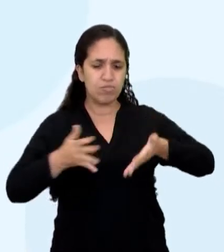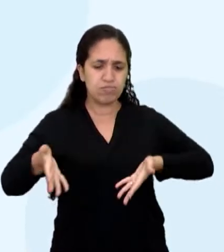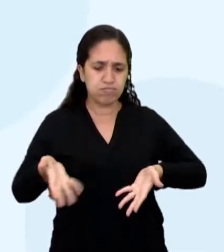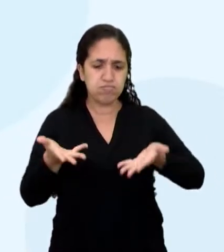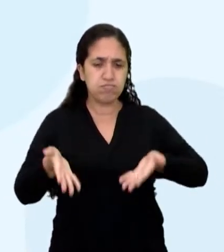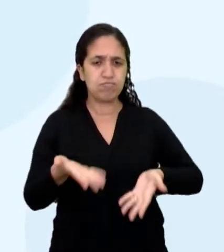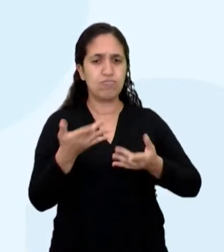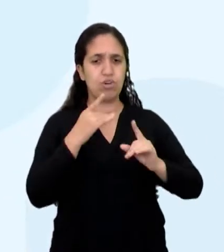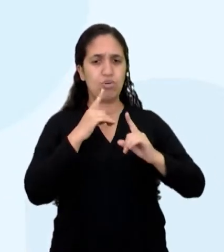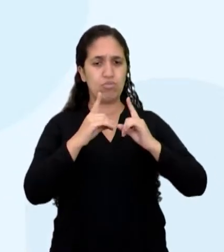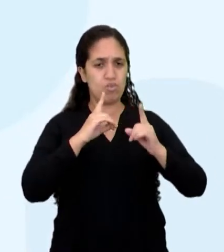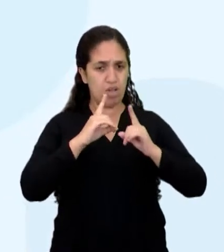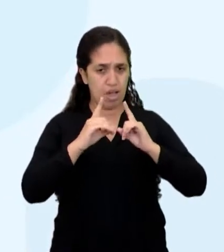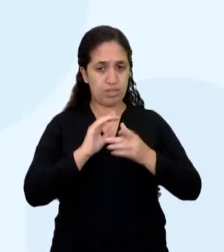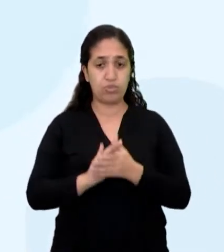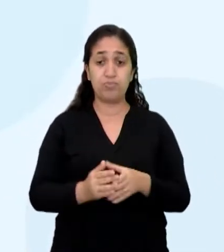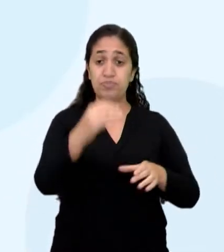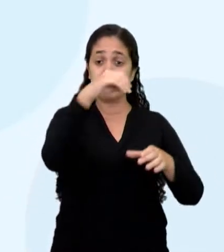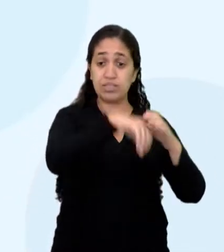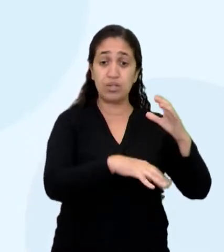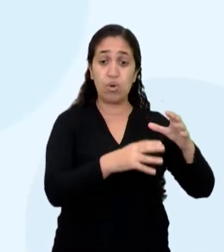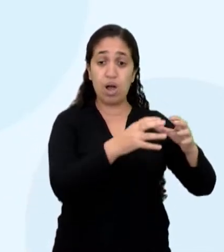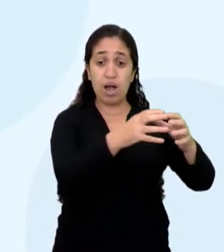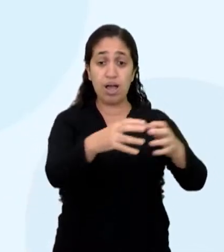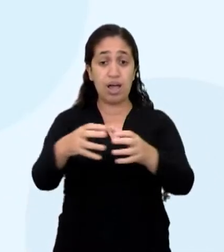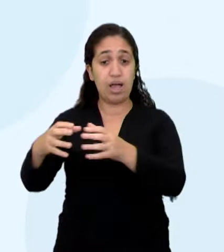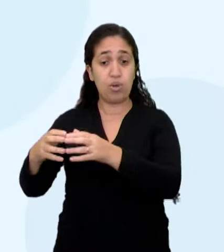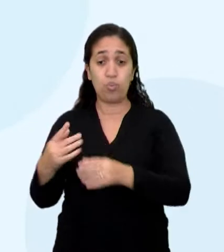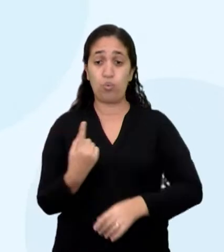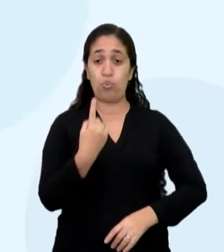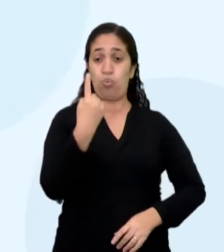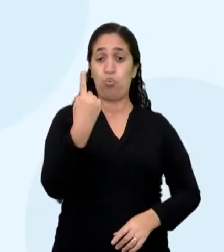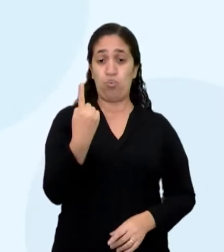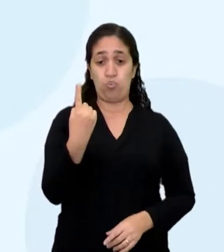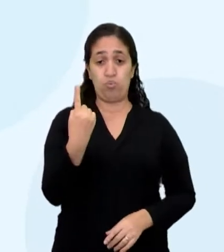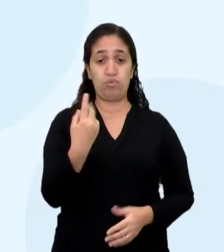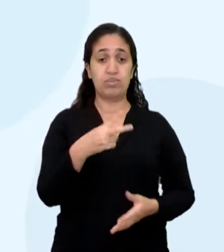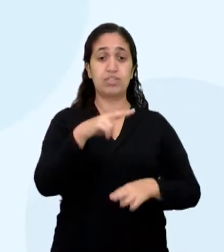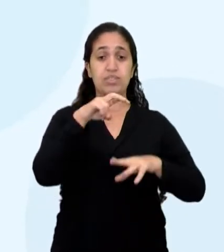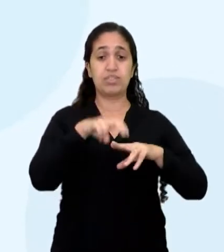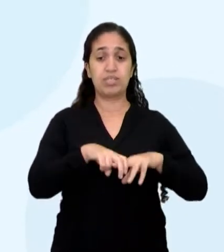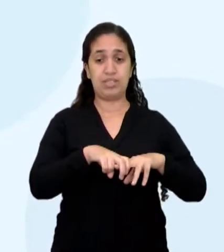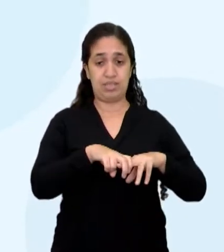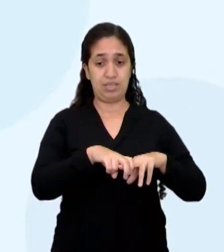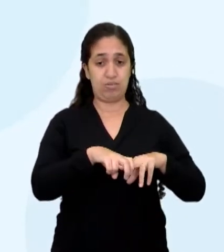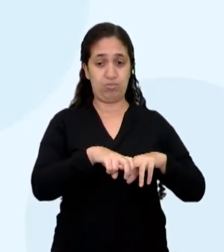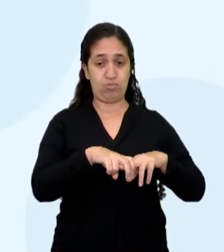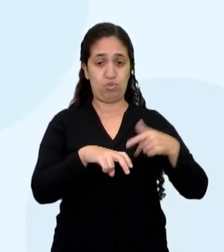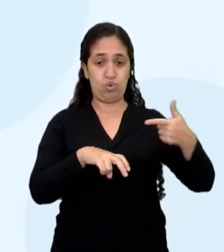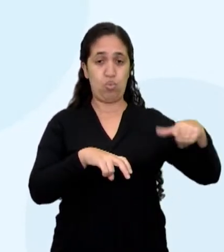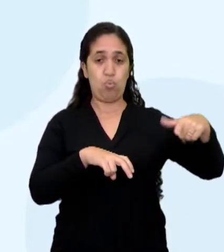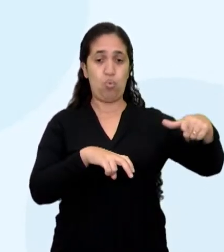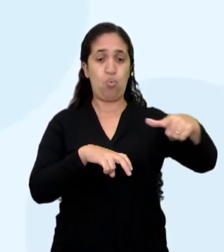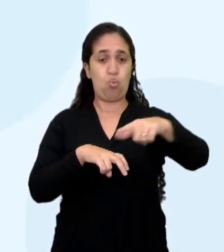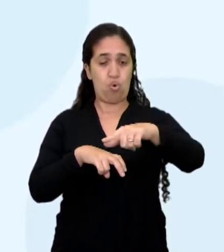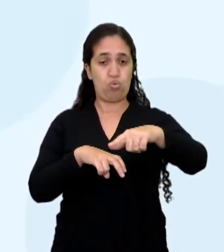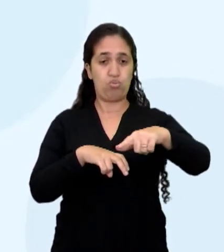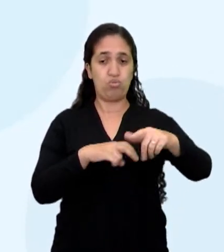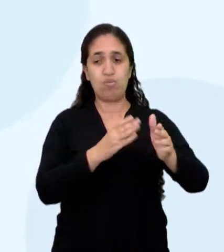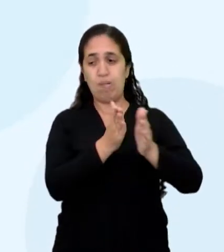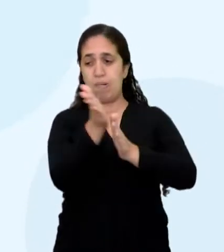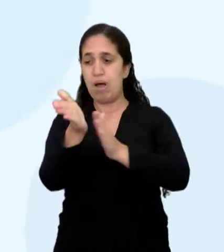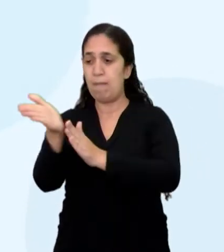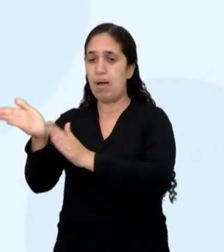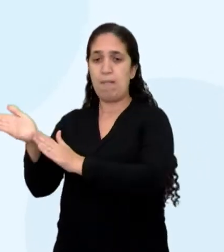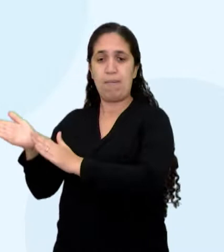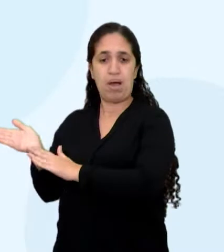tá? Dentro de cada grupo, defina um anfitrião que permanecerá na mesa enquanto os outros atuarão como viajantes. Então